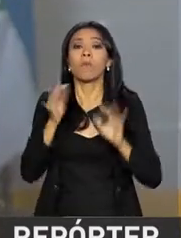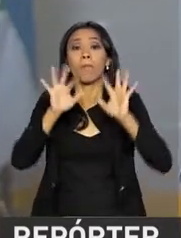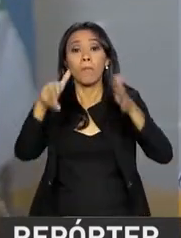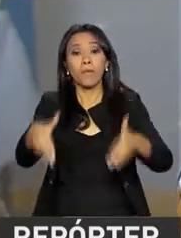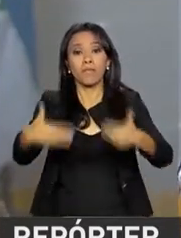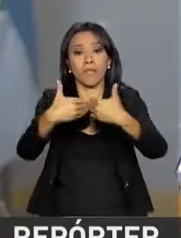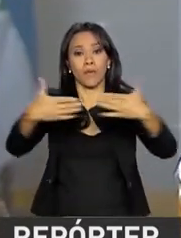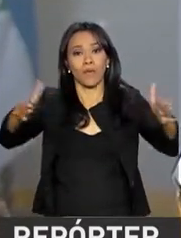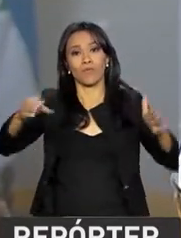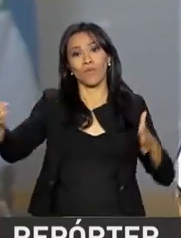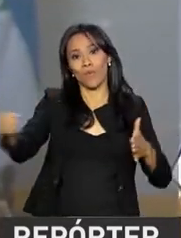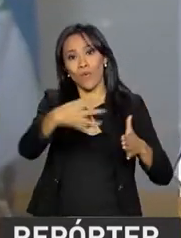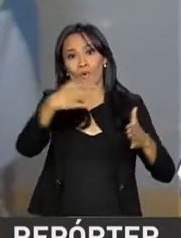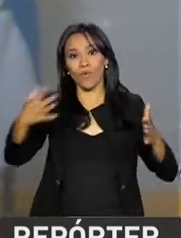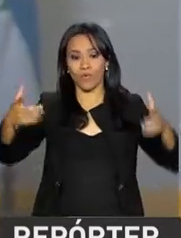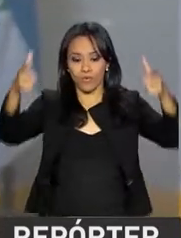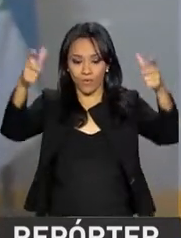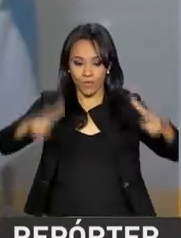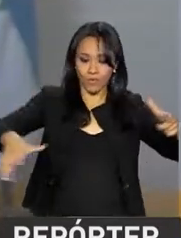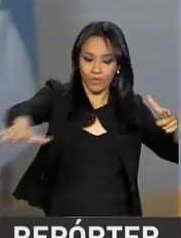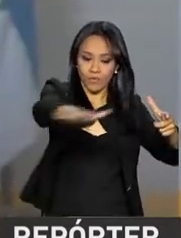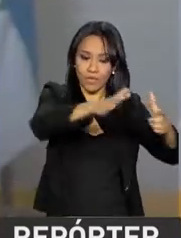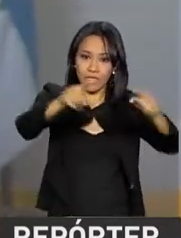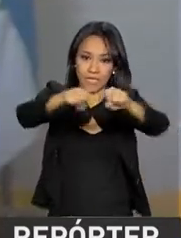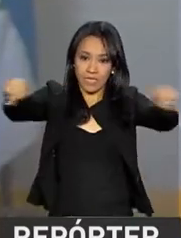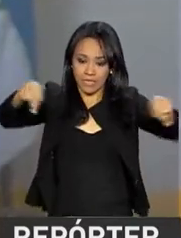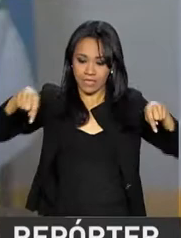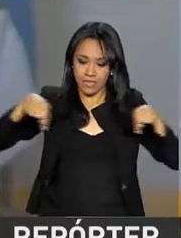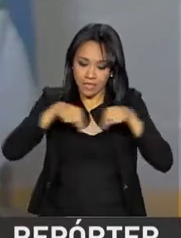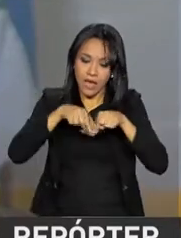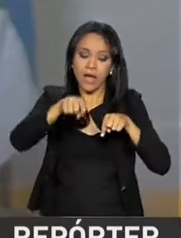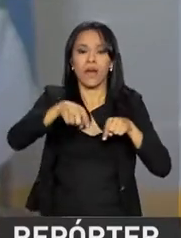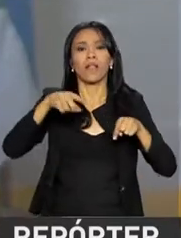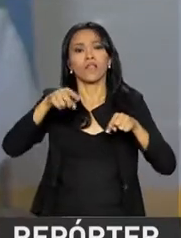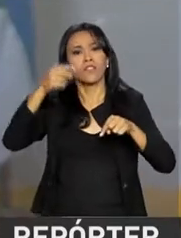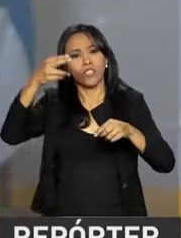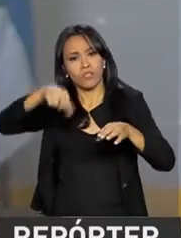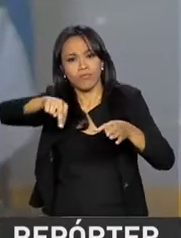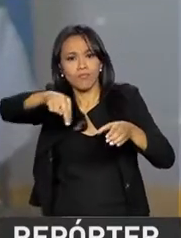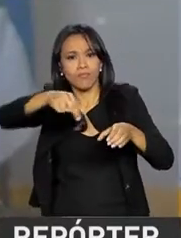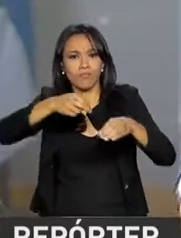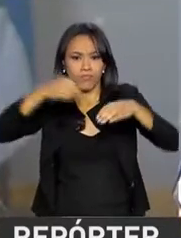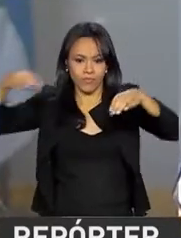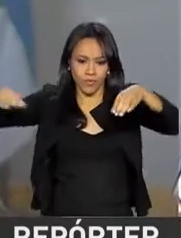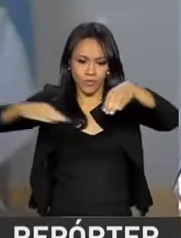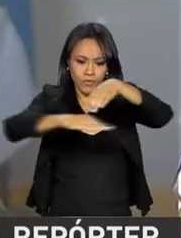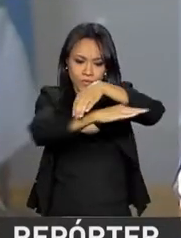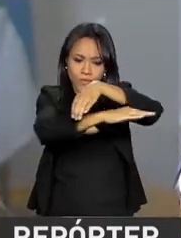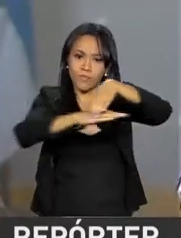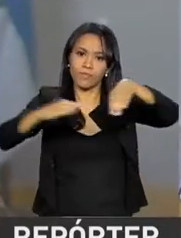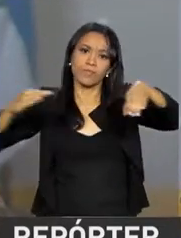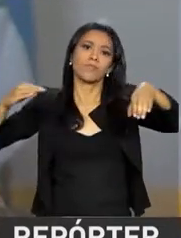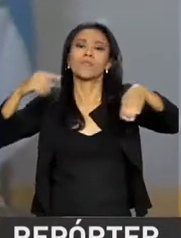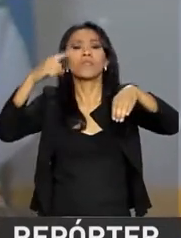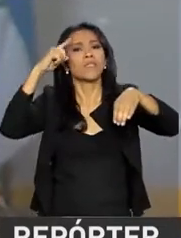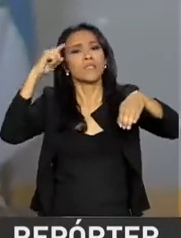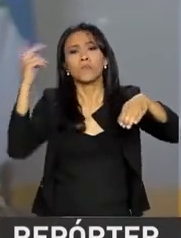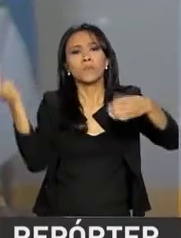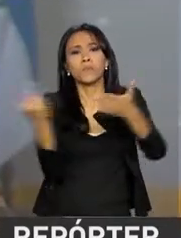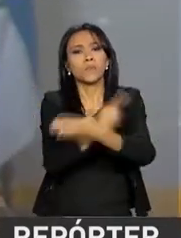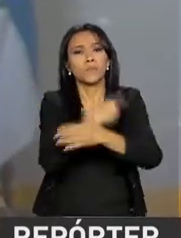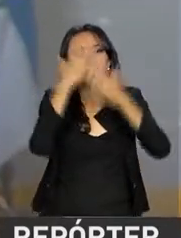do novo centro de radiocirurgia aqui do instituto a radiocirurgia é voltada para o tratamento de tumores cerebrais